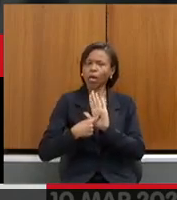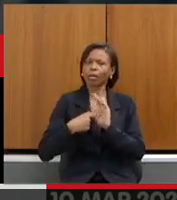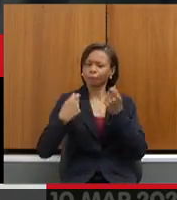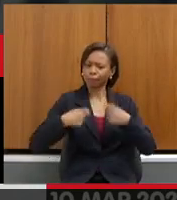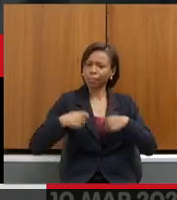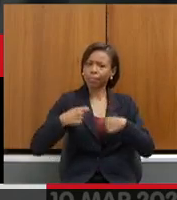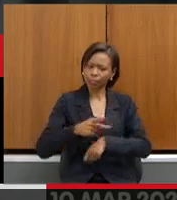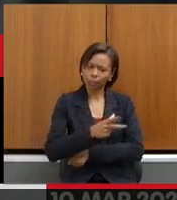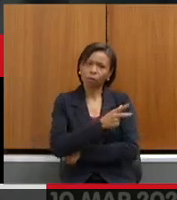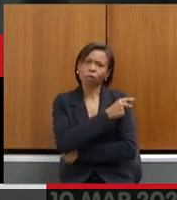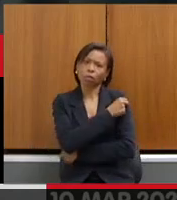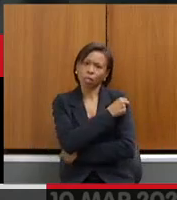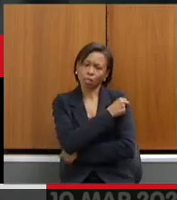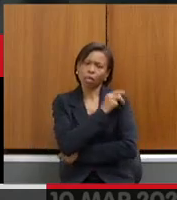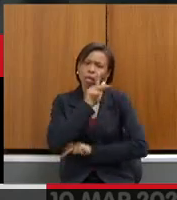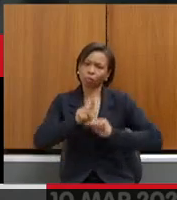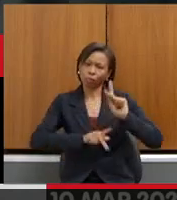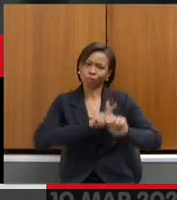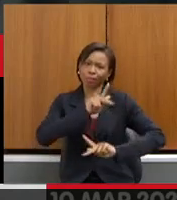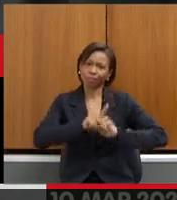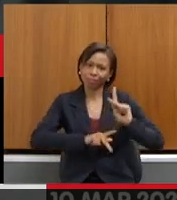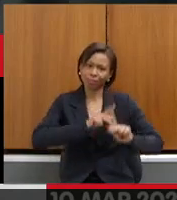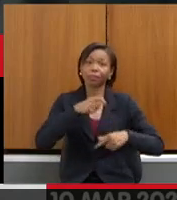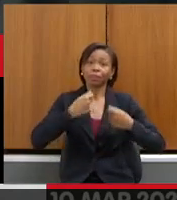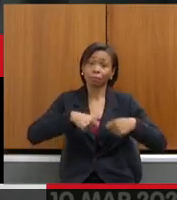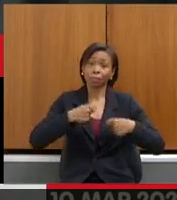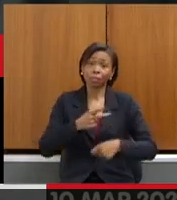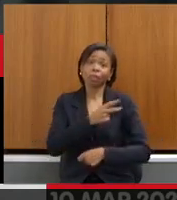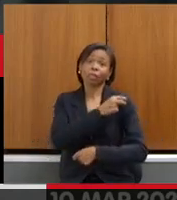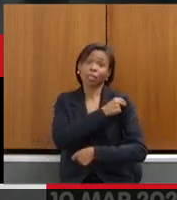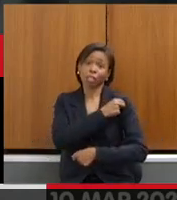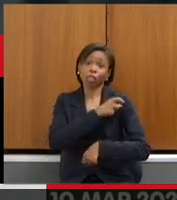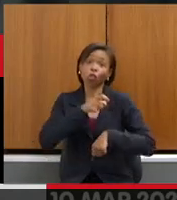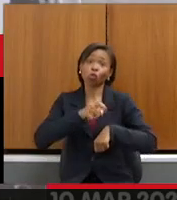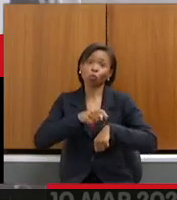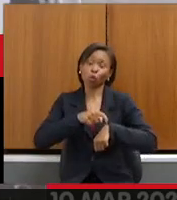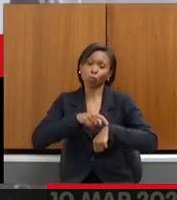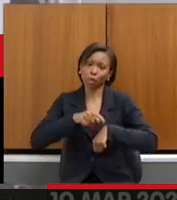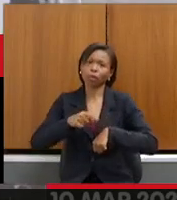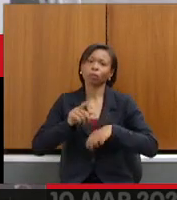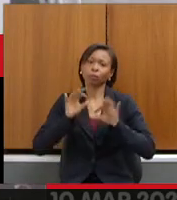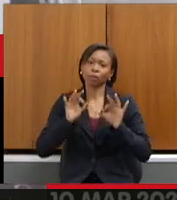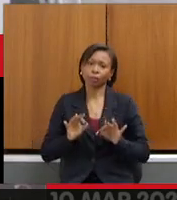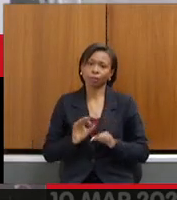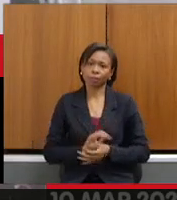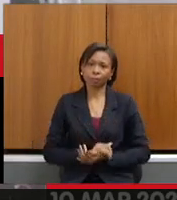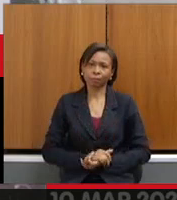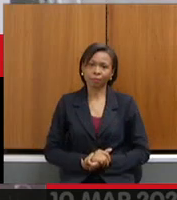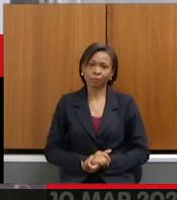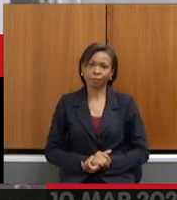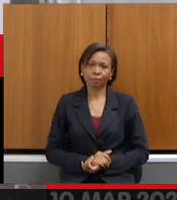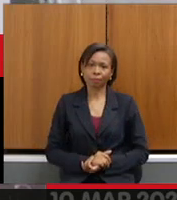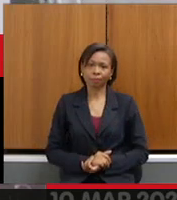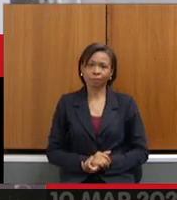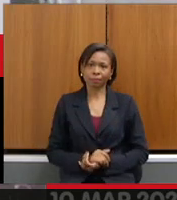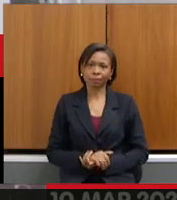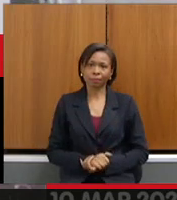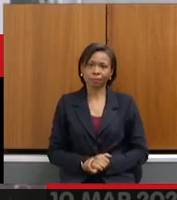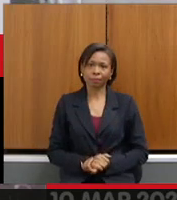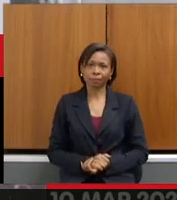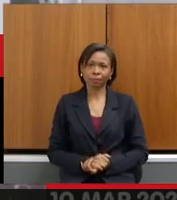vacinado as pessoas tem que fazer o uso da vacina quando chegar no momento dessa a e com a palavra